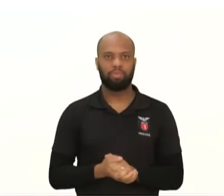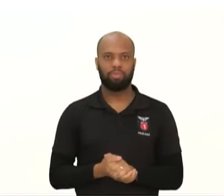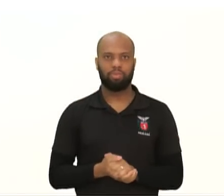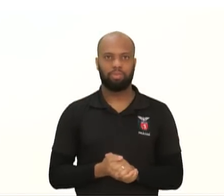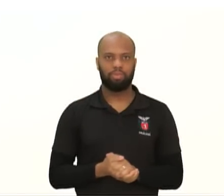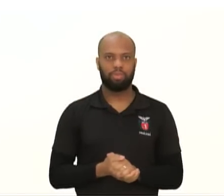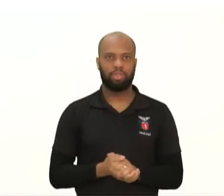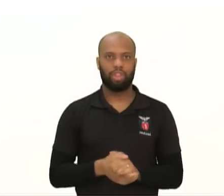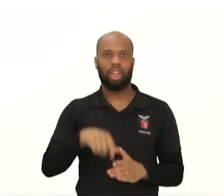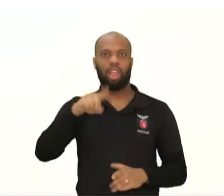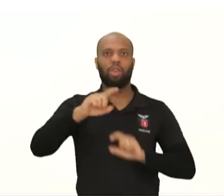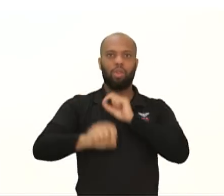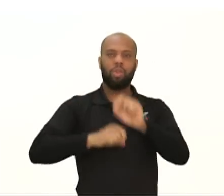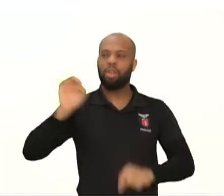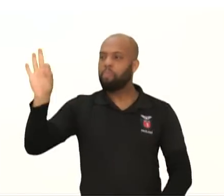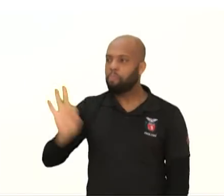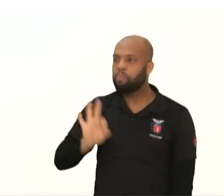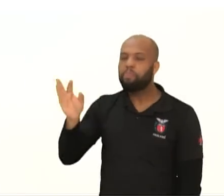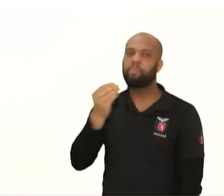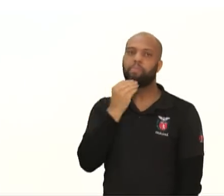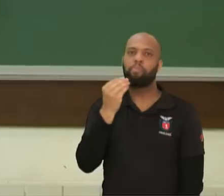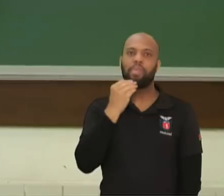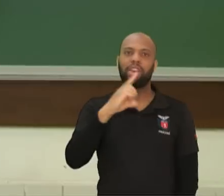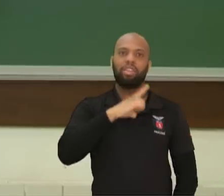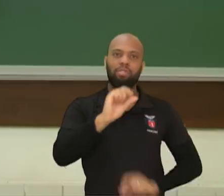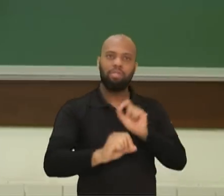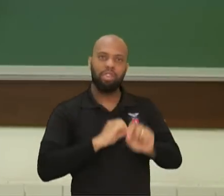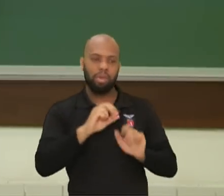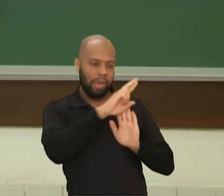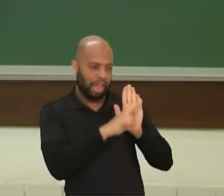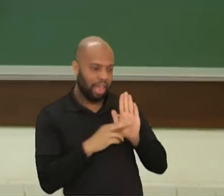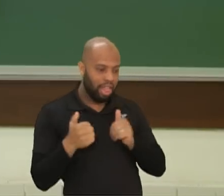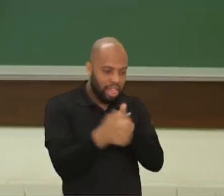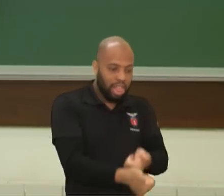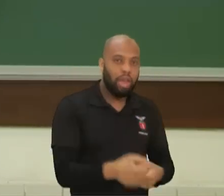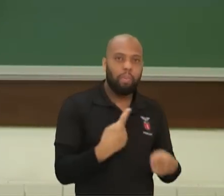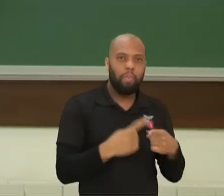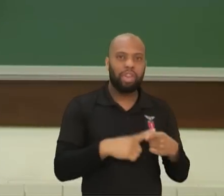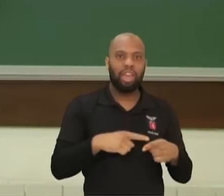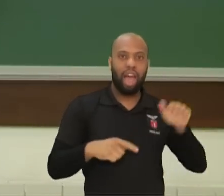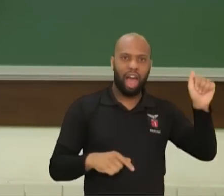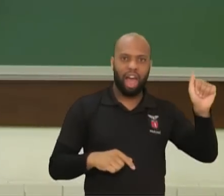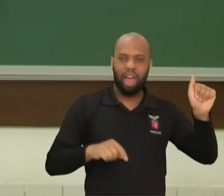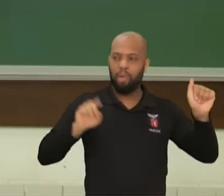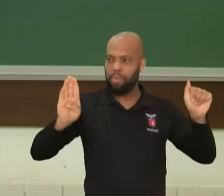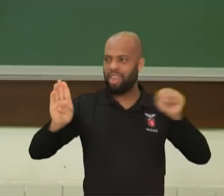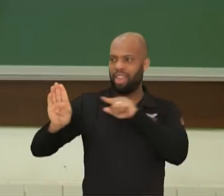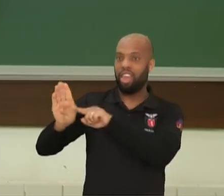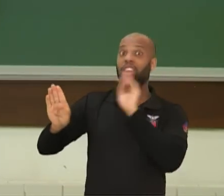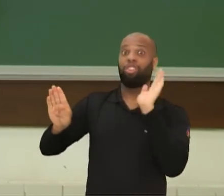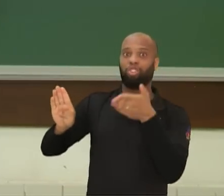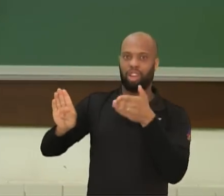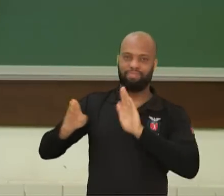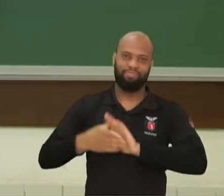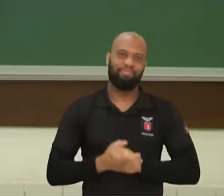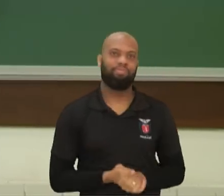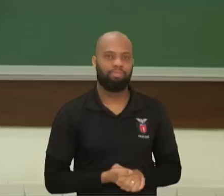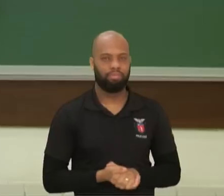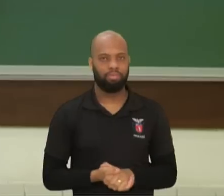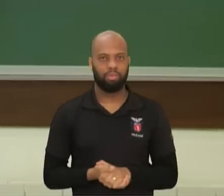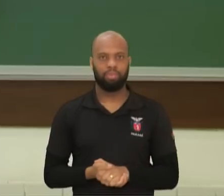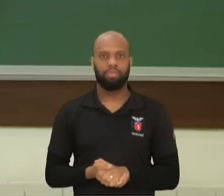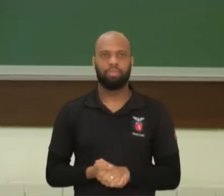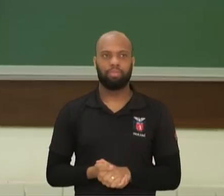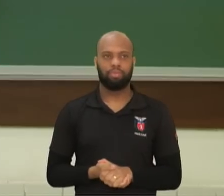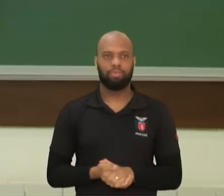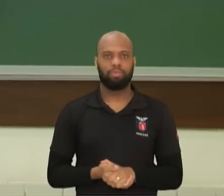probabilidade, certo? Que eu já vou ter uma condição ali anterior para resolver a probabilidade que eu quero saber. Essa é a ideia,